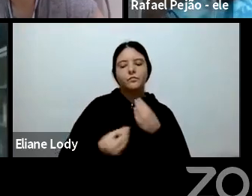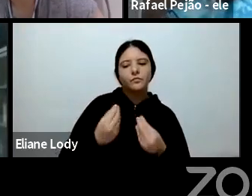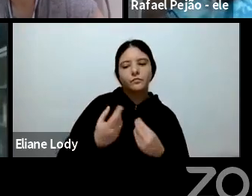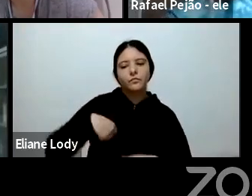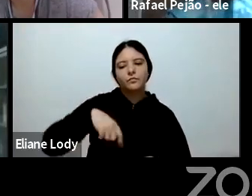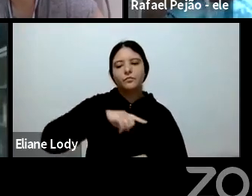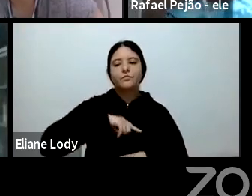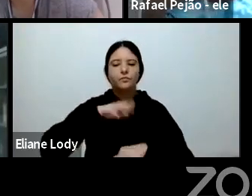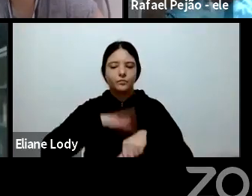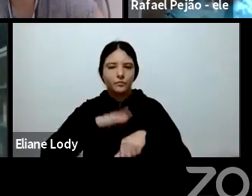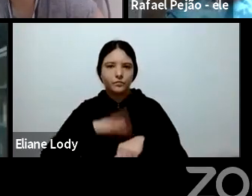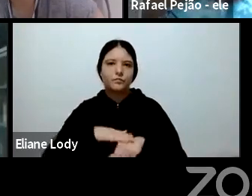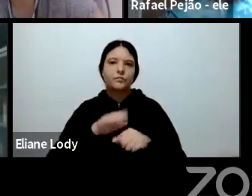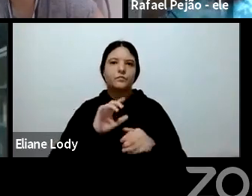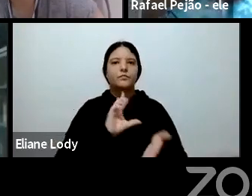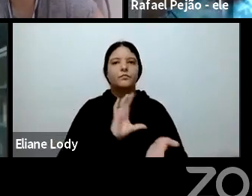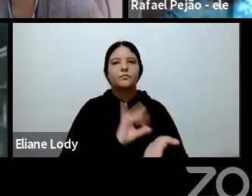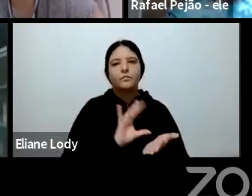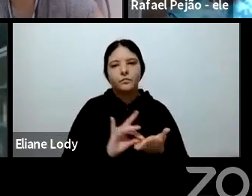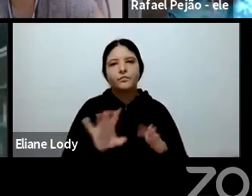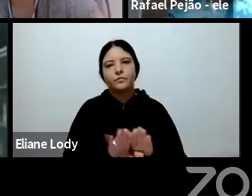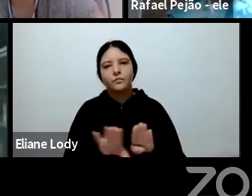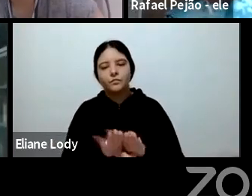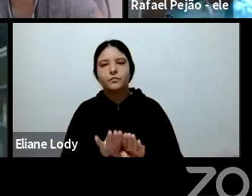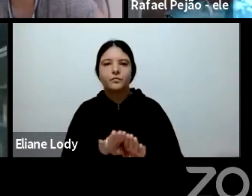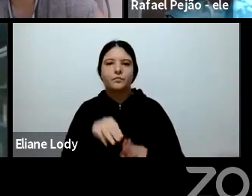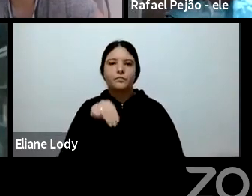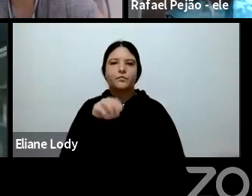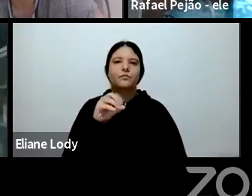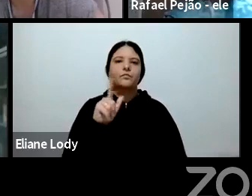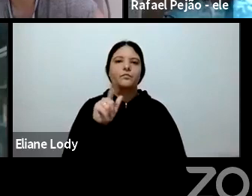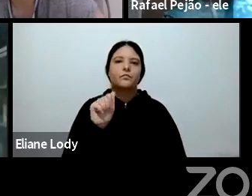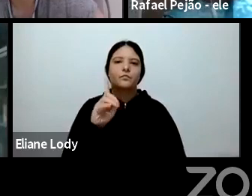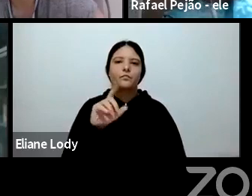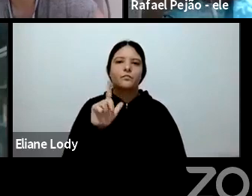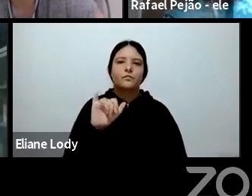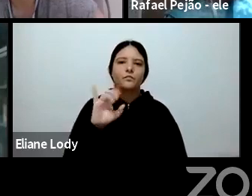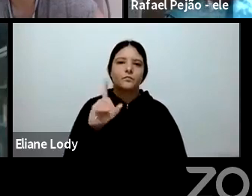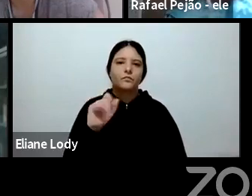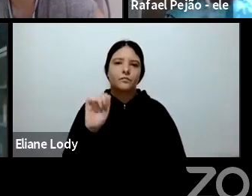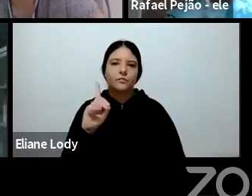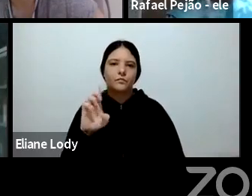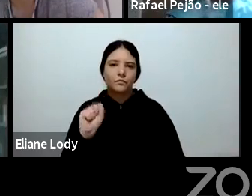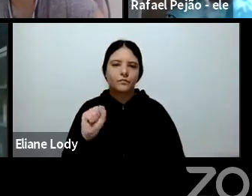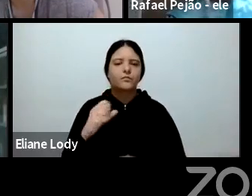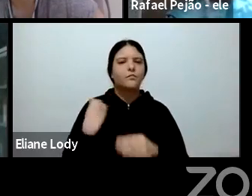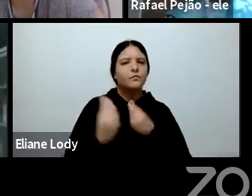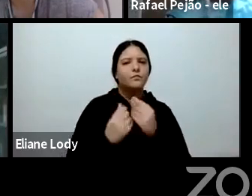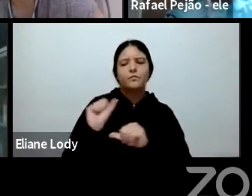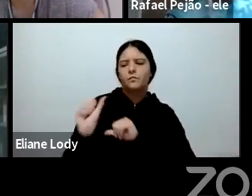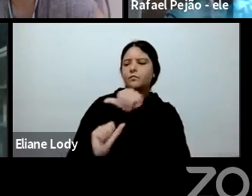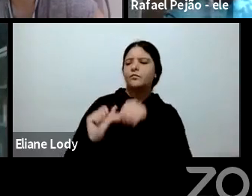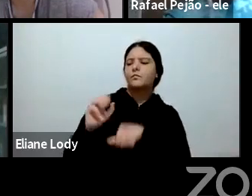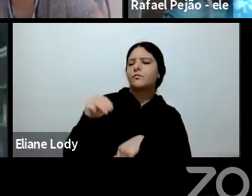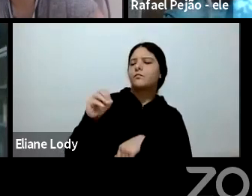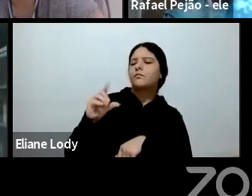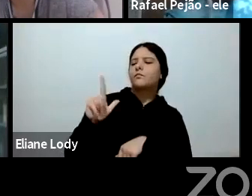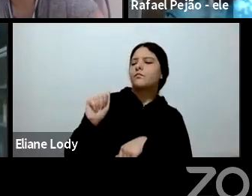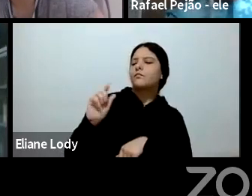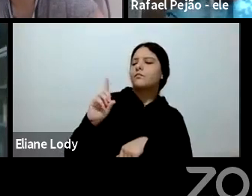dos artigos, né, das modalidades, né? Então, quando que a gente, né, muda de modalidade, né? Então, quando que,